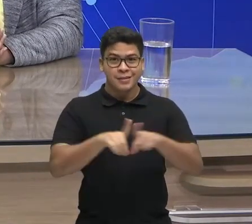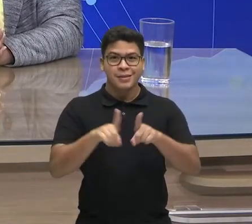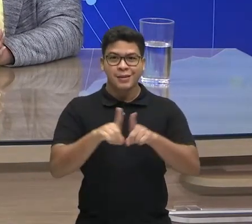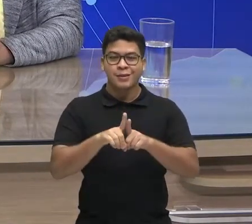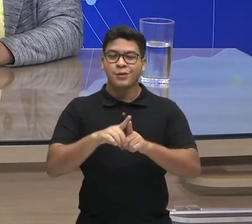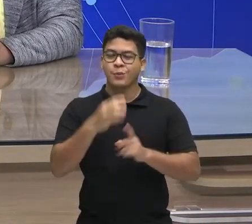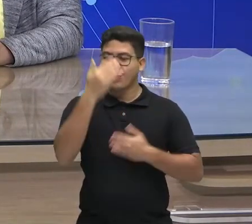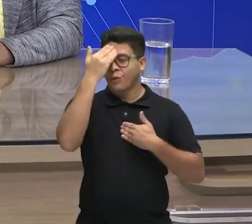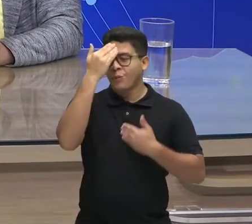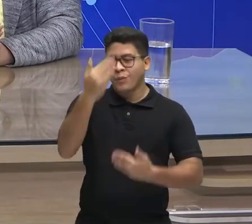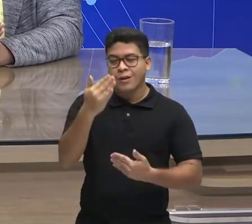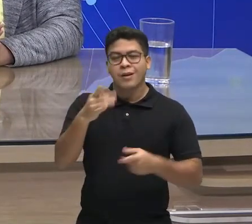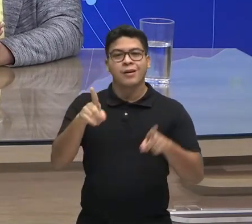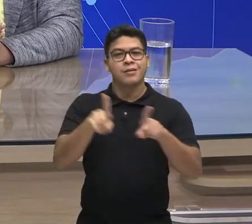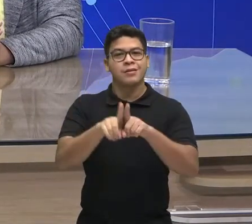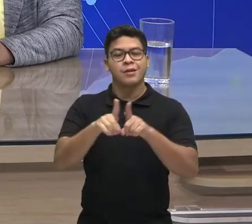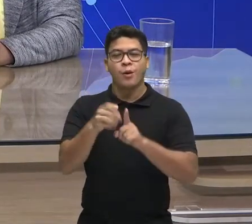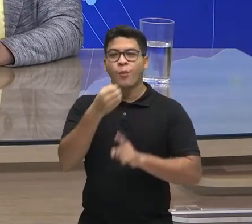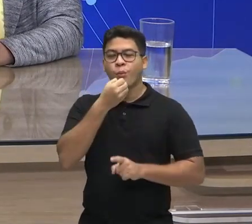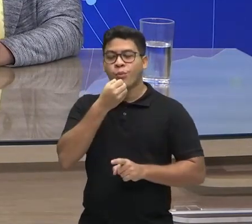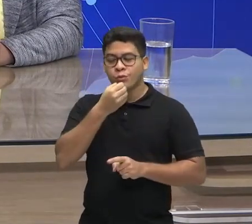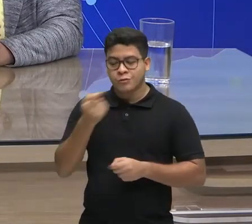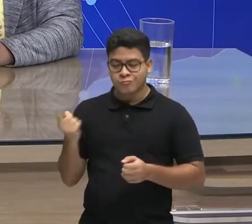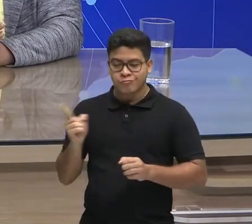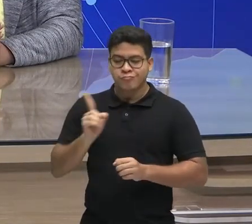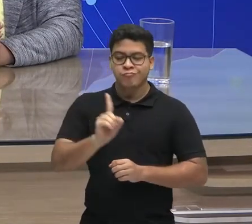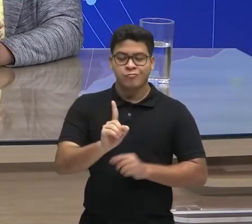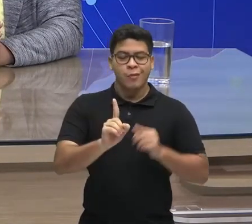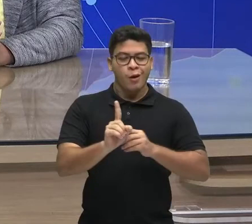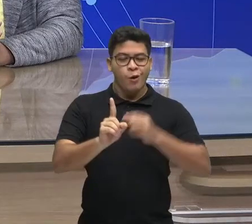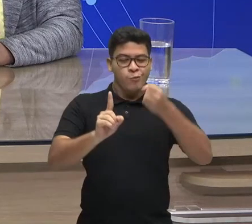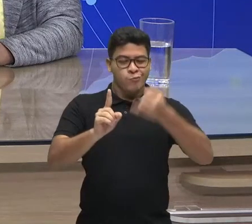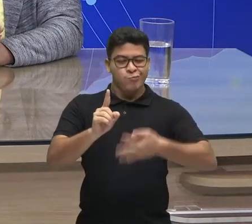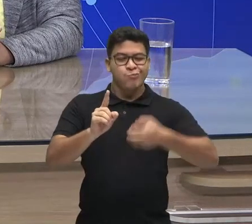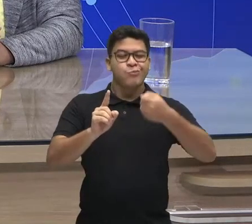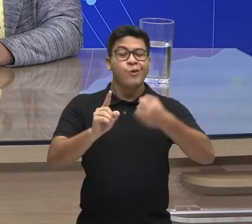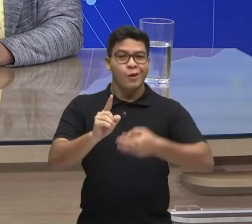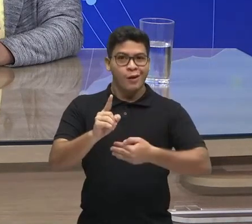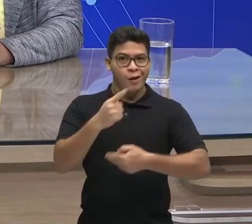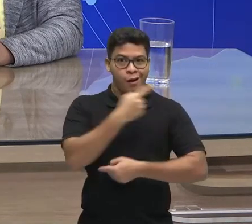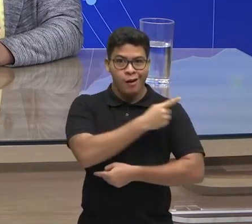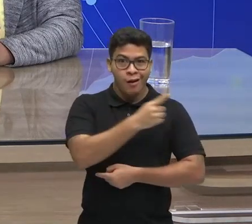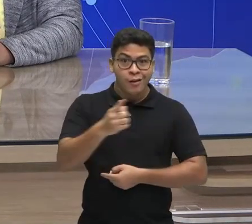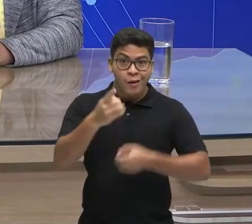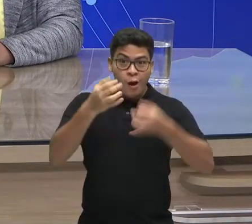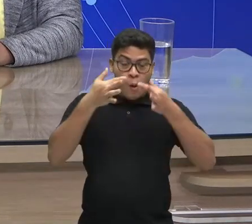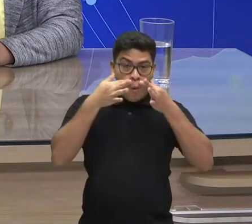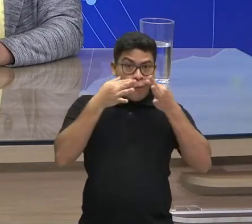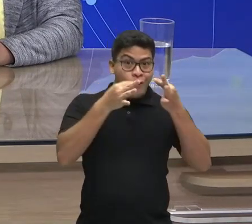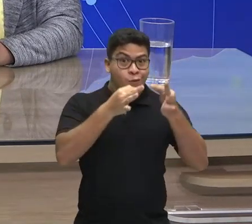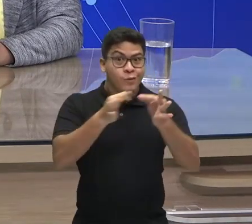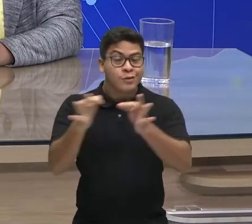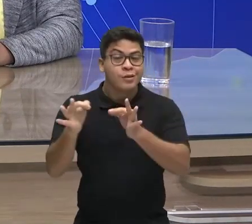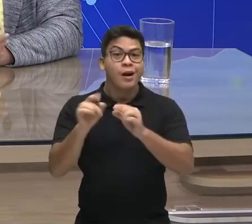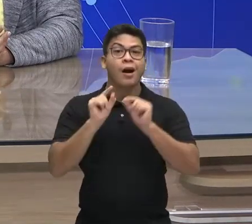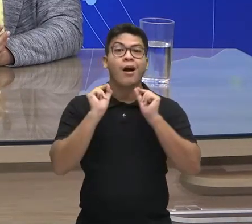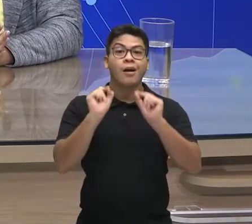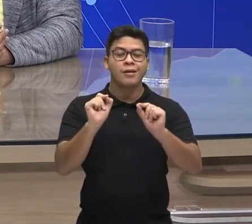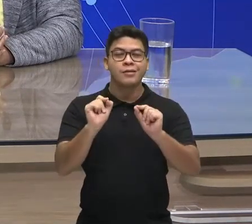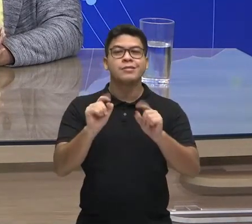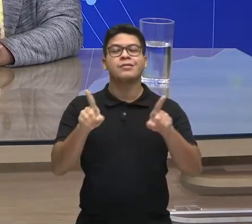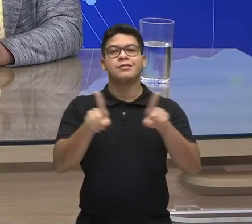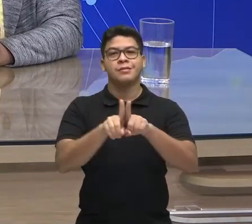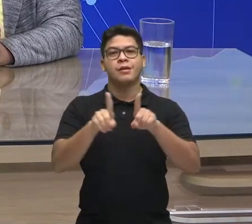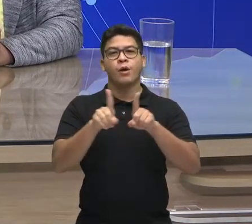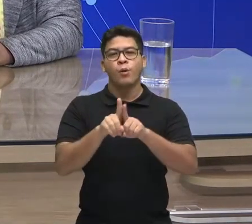estar aqui. Para mim é sempre muito bom. Eu espero que fique aí um alertinha para cada um de buscar esse cuidado se